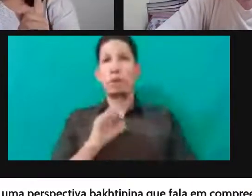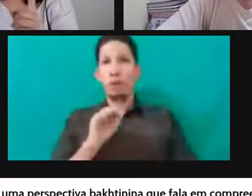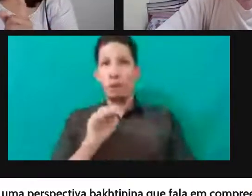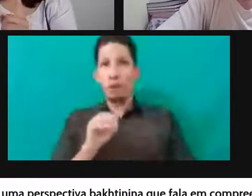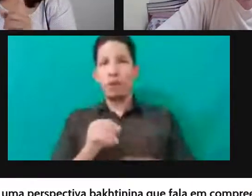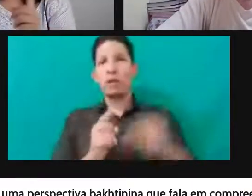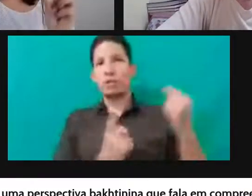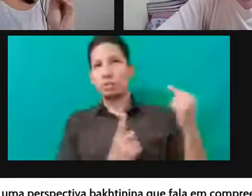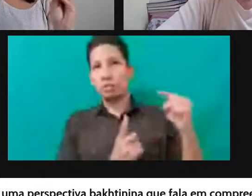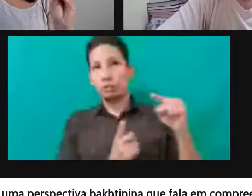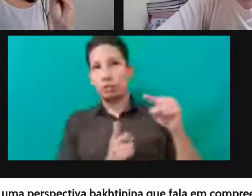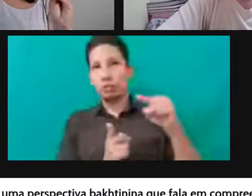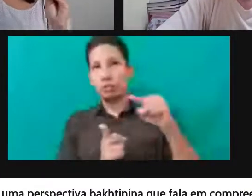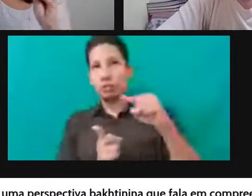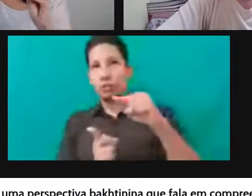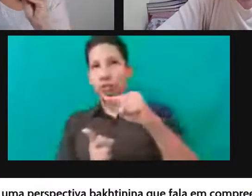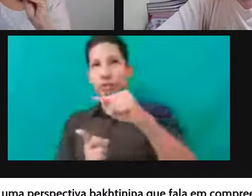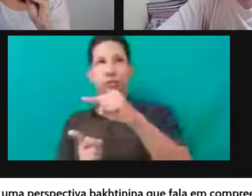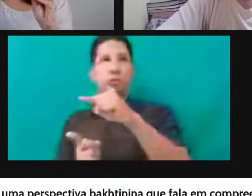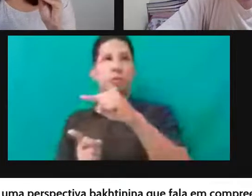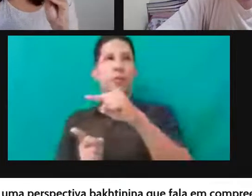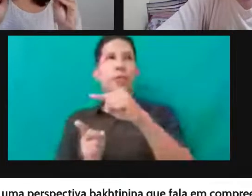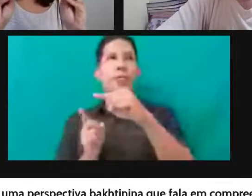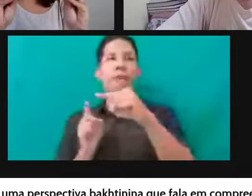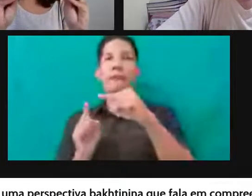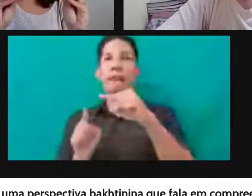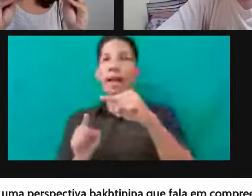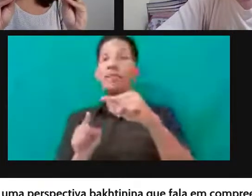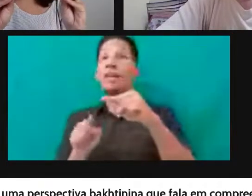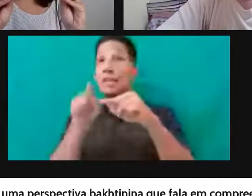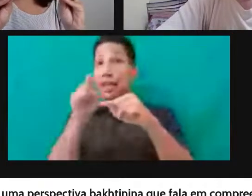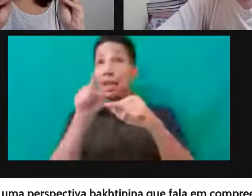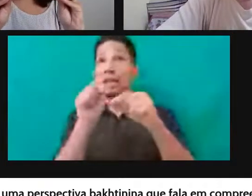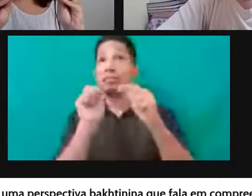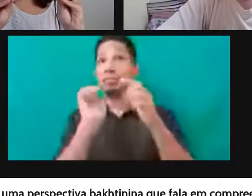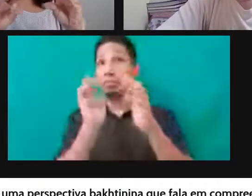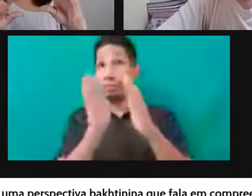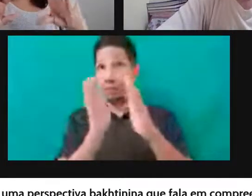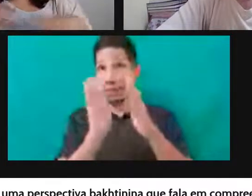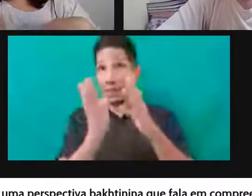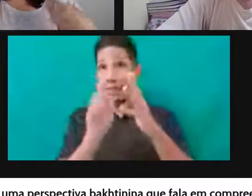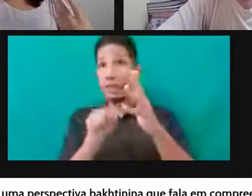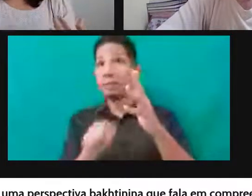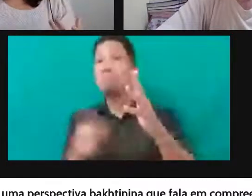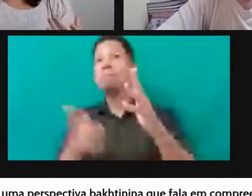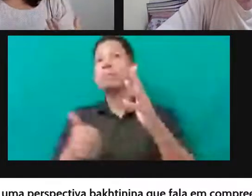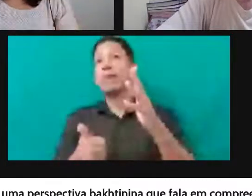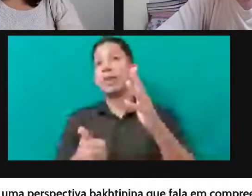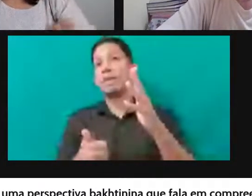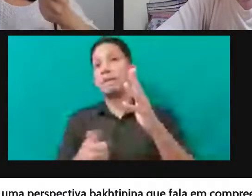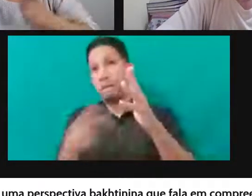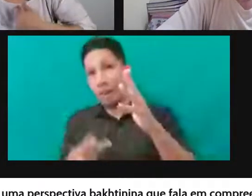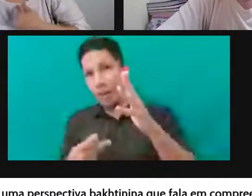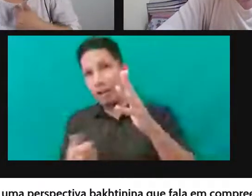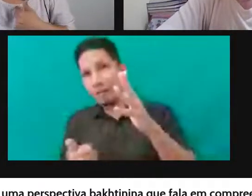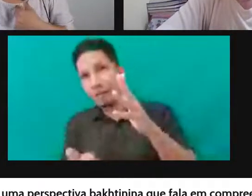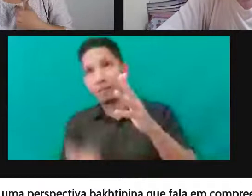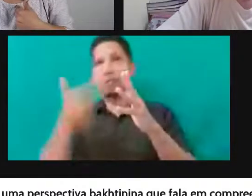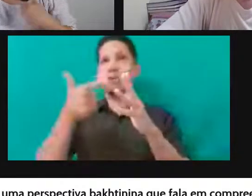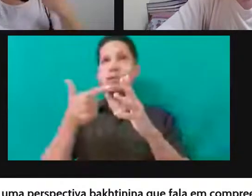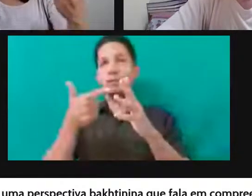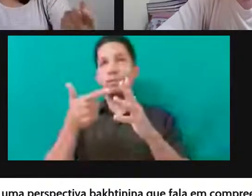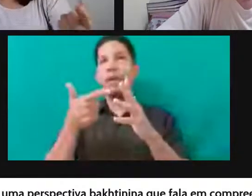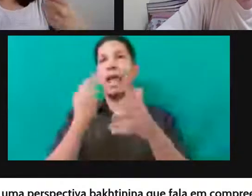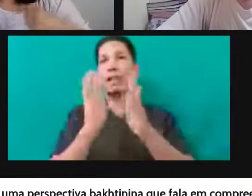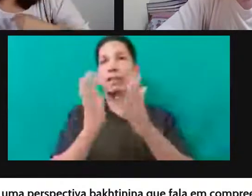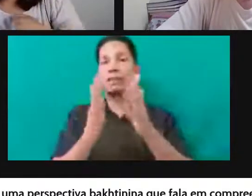ela estava dizendo, a sincronização antecipou um pouco o áudio do vídeo. A impressão que dava é que eu estava